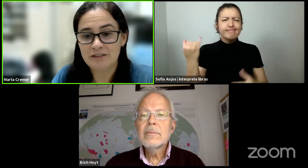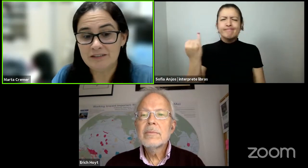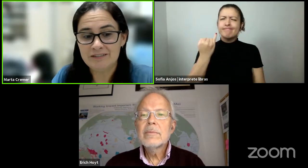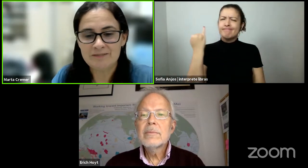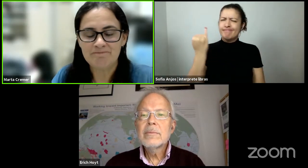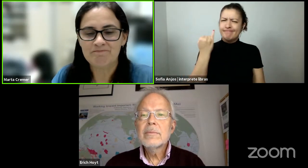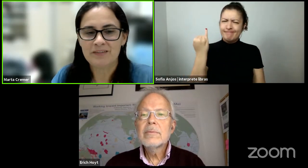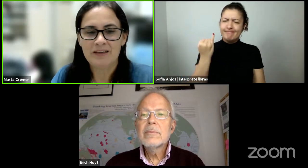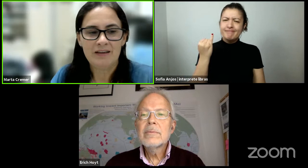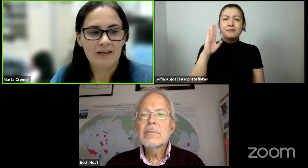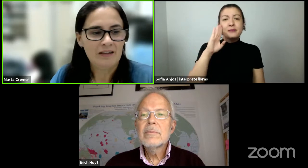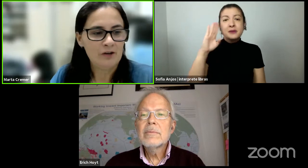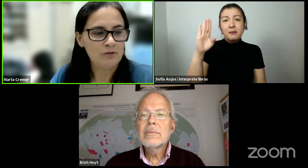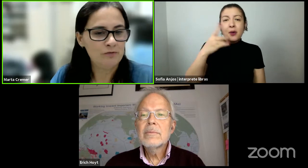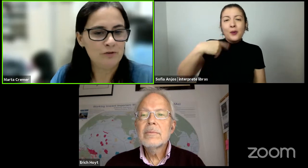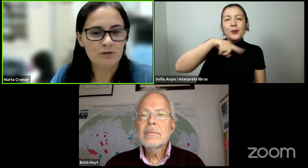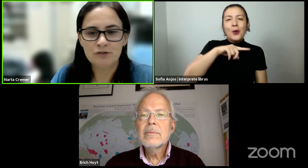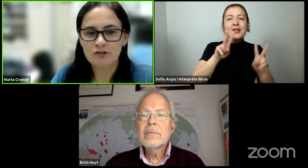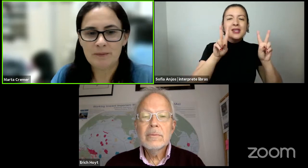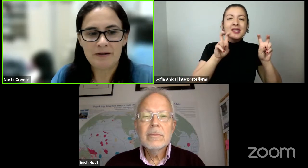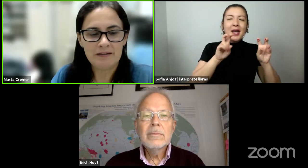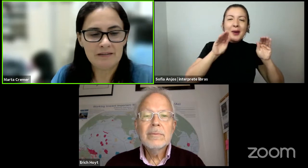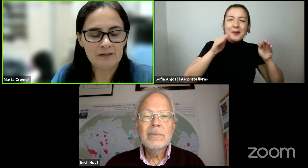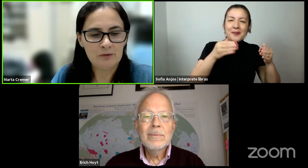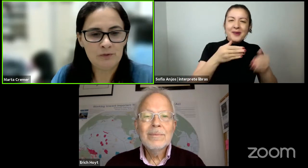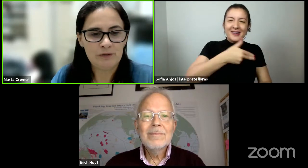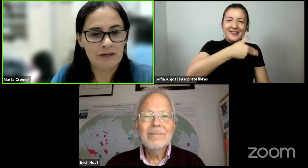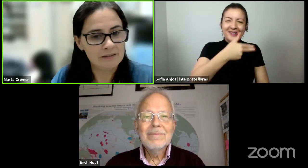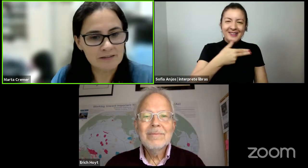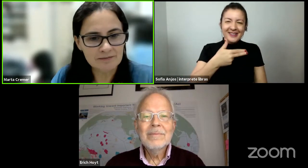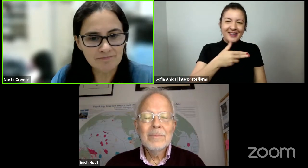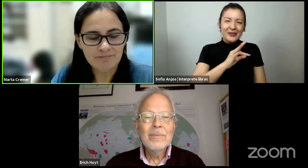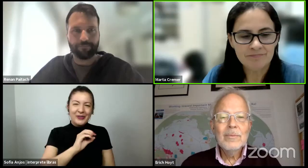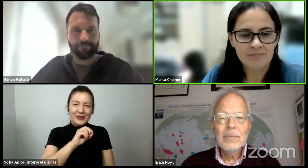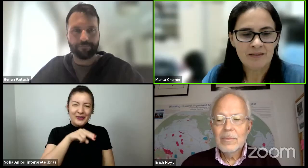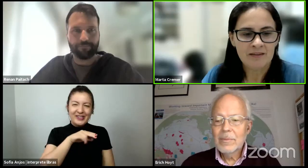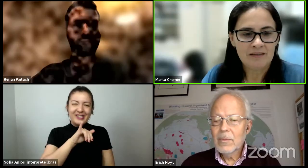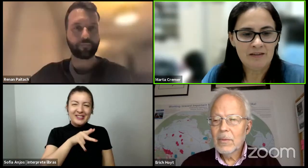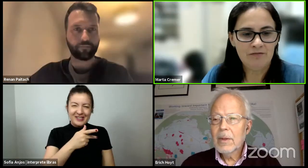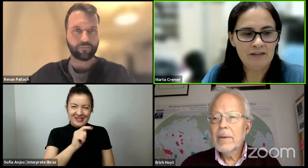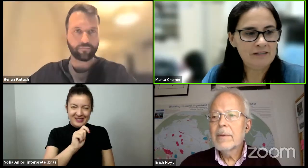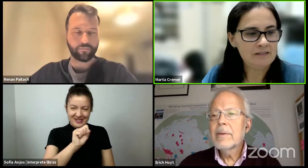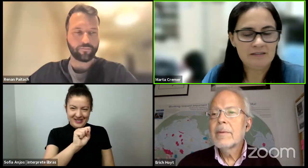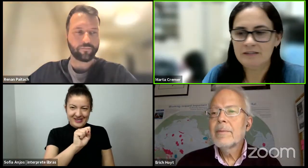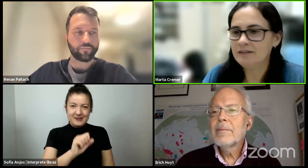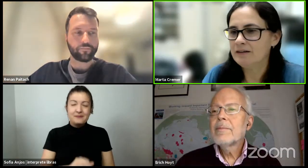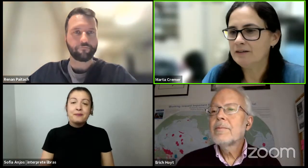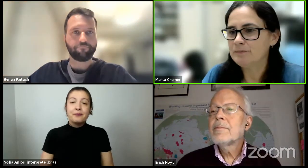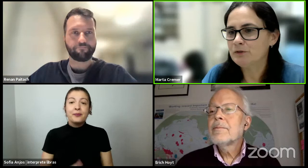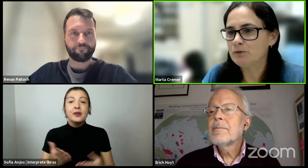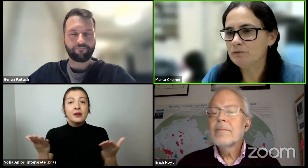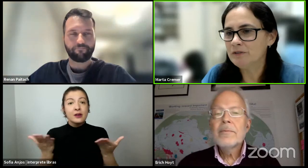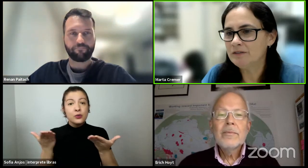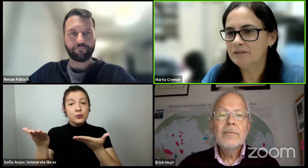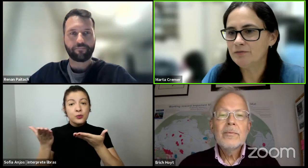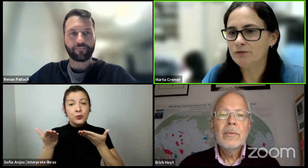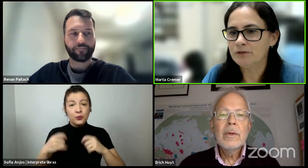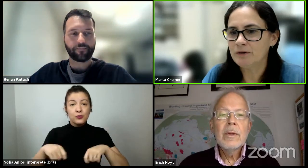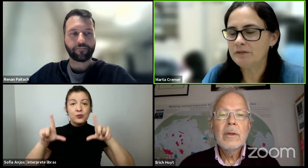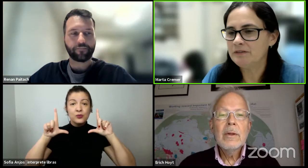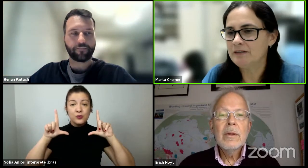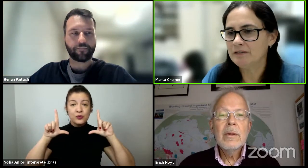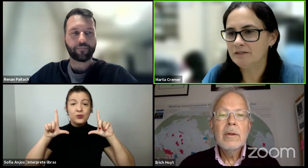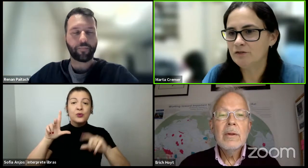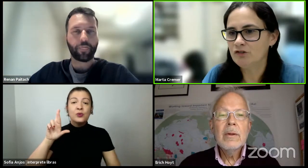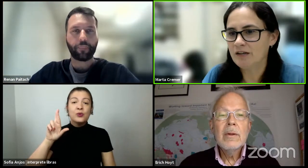das toninhas. Eu vou chamar aqui o Renan que vai trazer as perguntas que